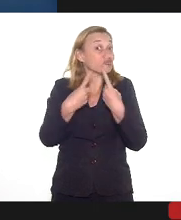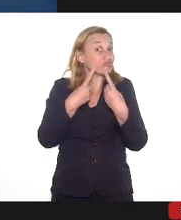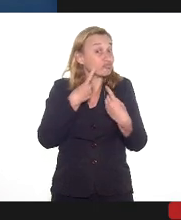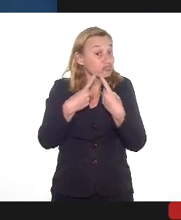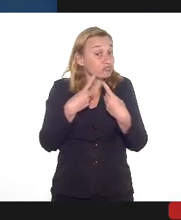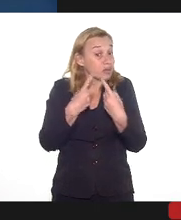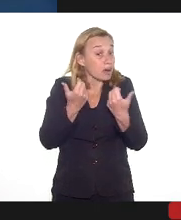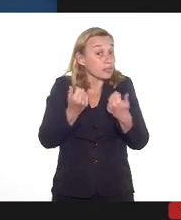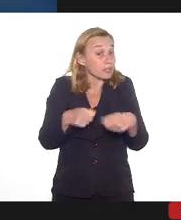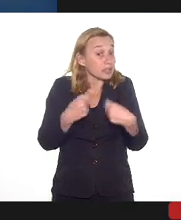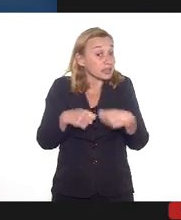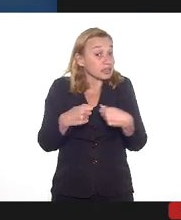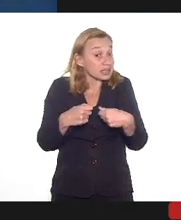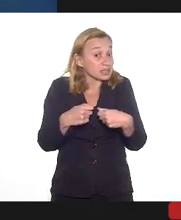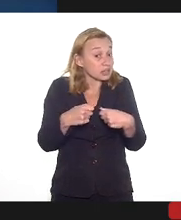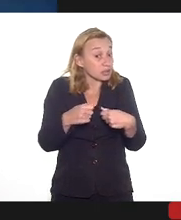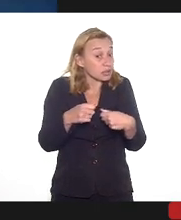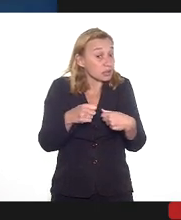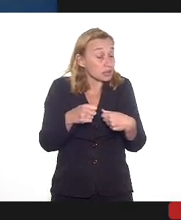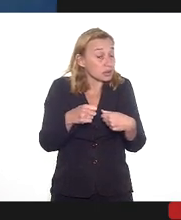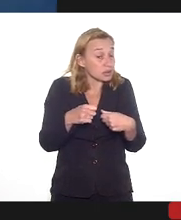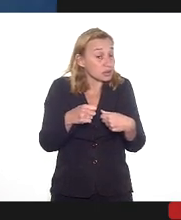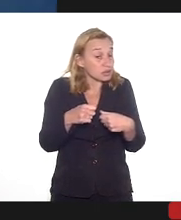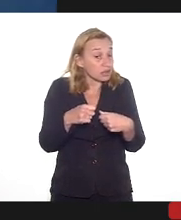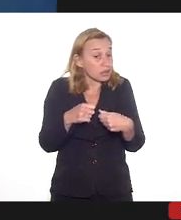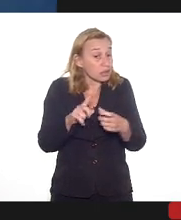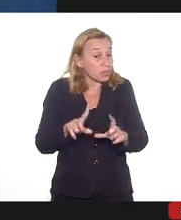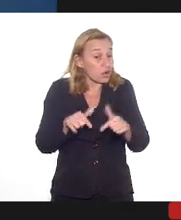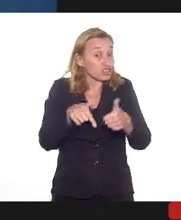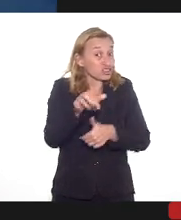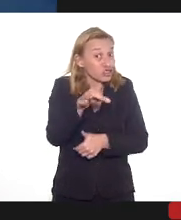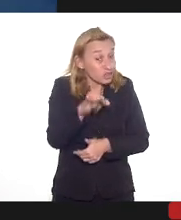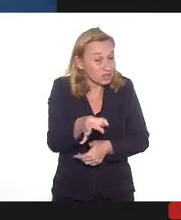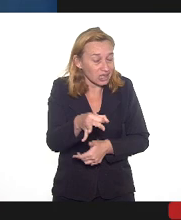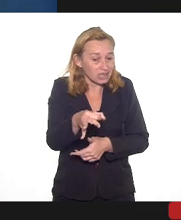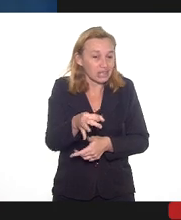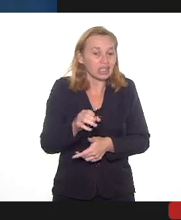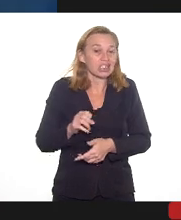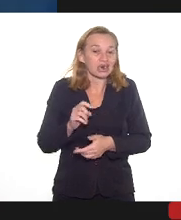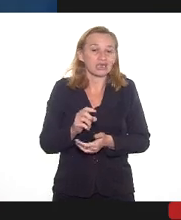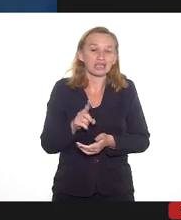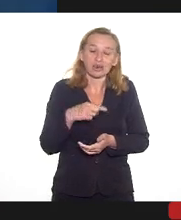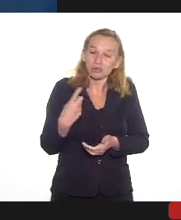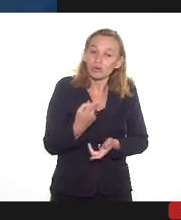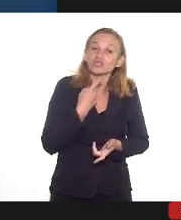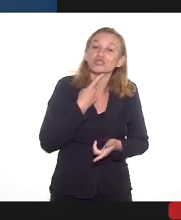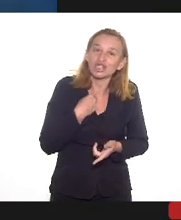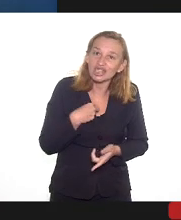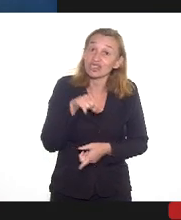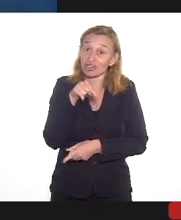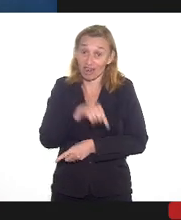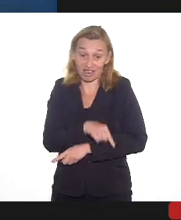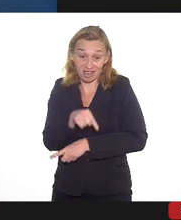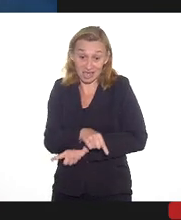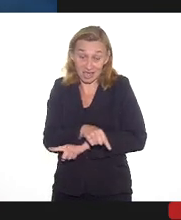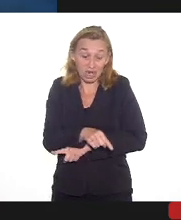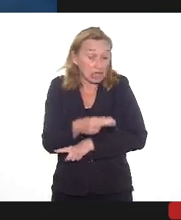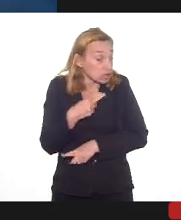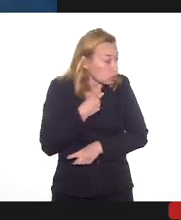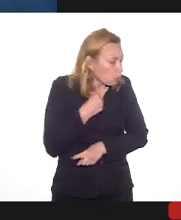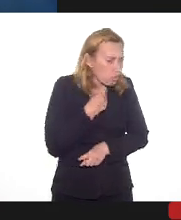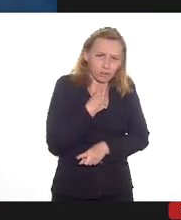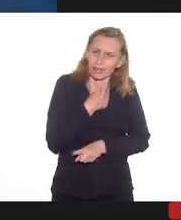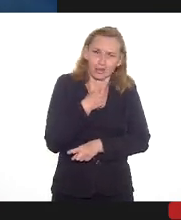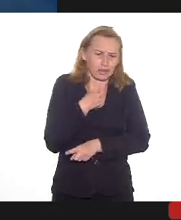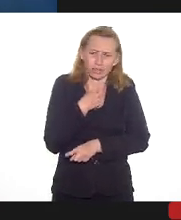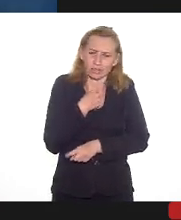ele precisa ter desdobramentos concretos. E essa é a nossa perspectiva aqui. Nós não podemos